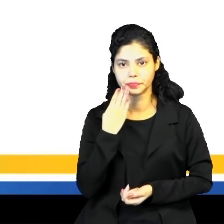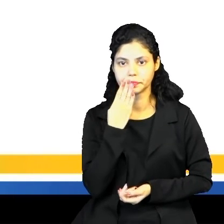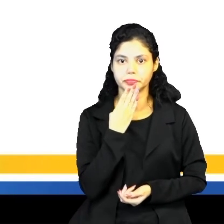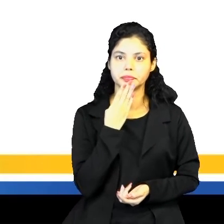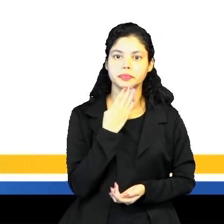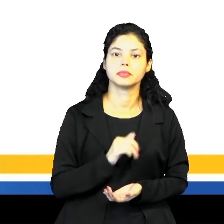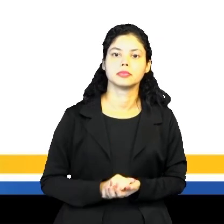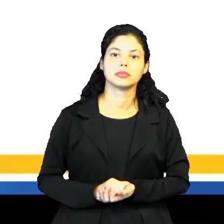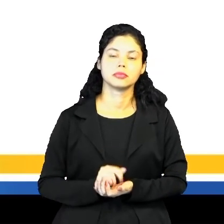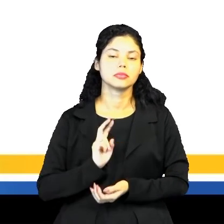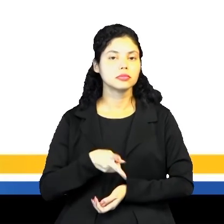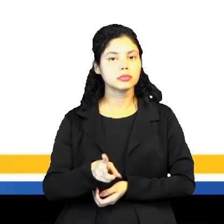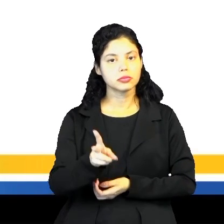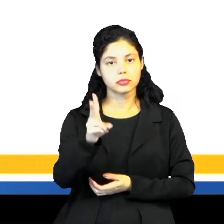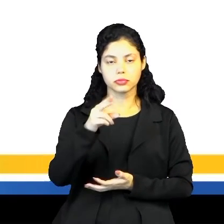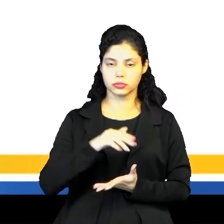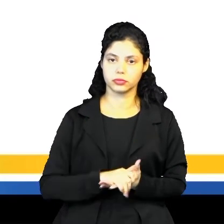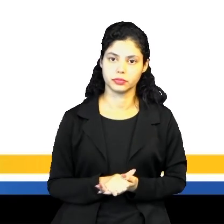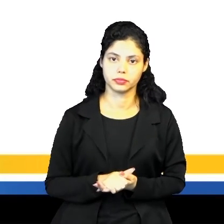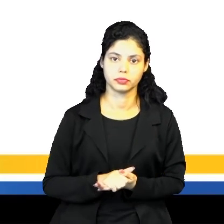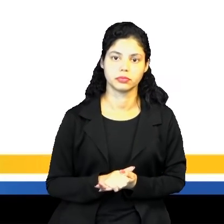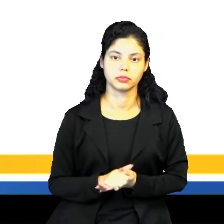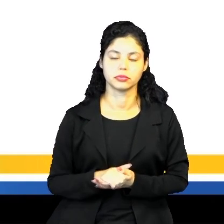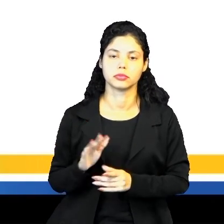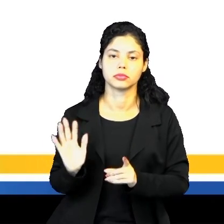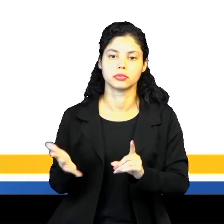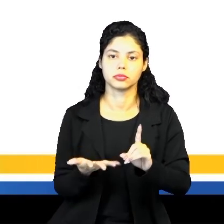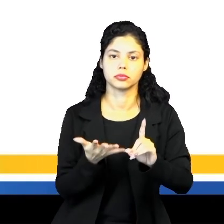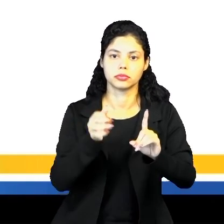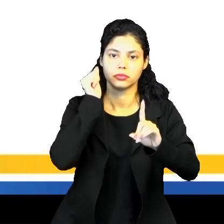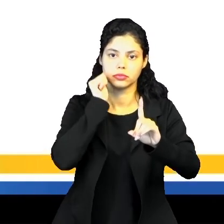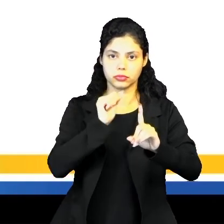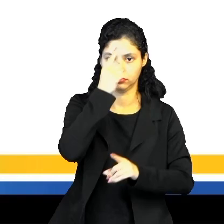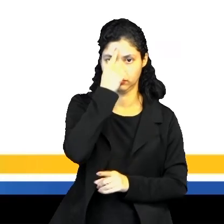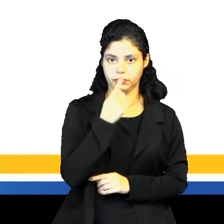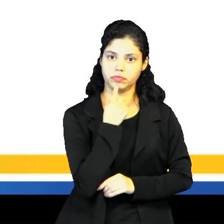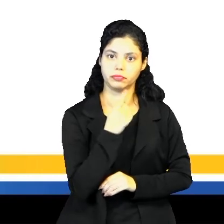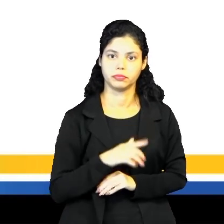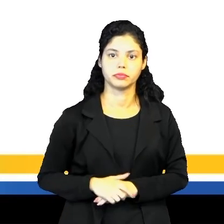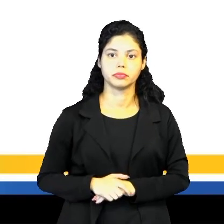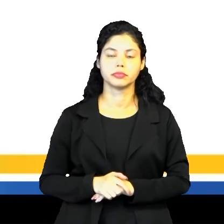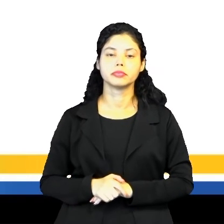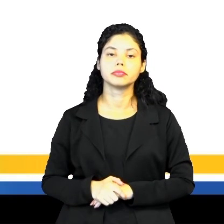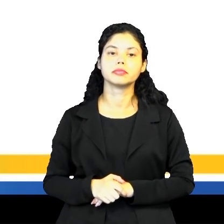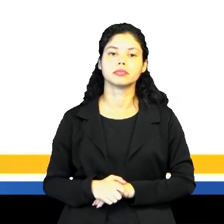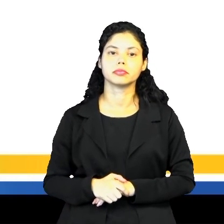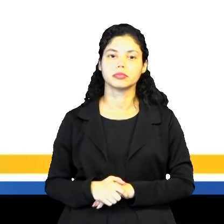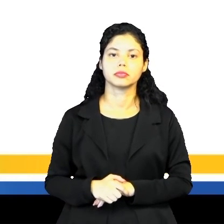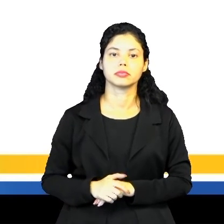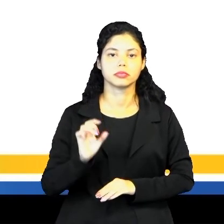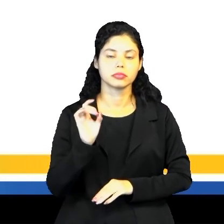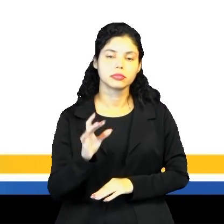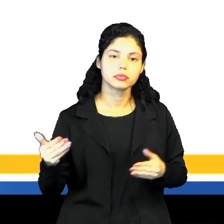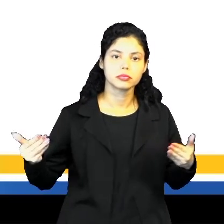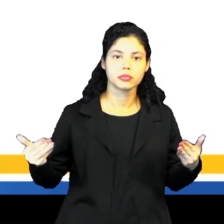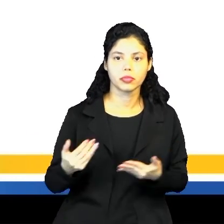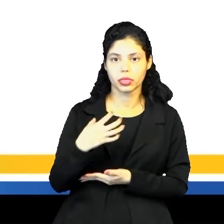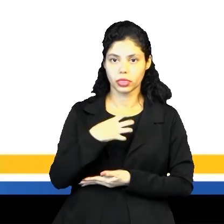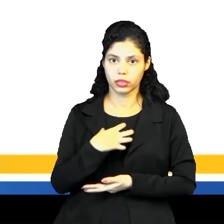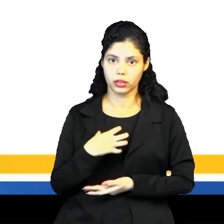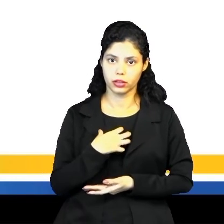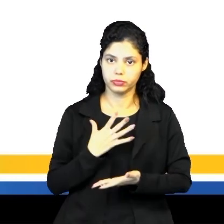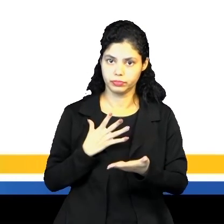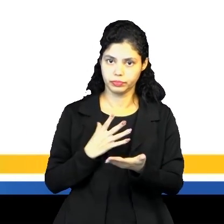né? Então ele continua a exaltar a figura feminina, né? Só que aí agora no sentido